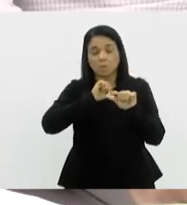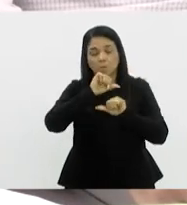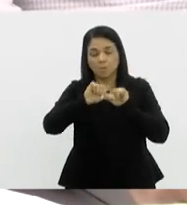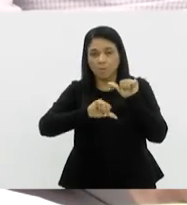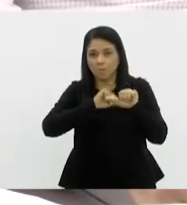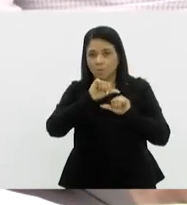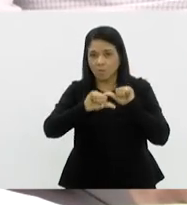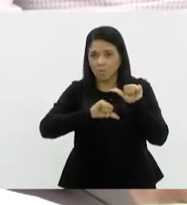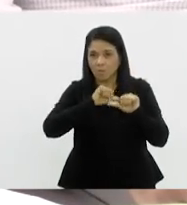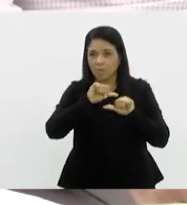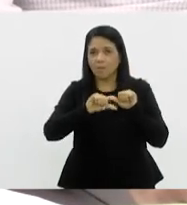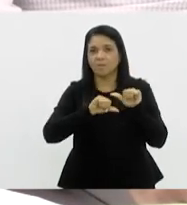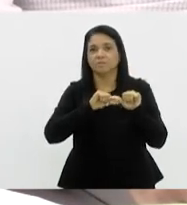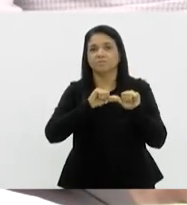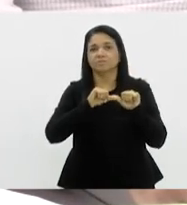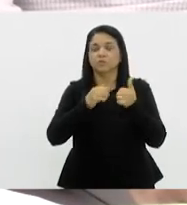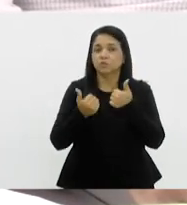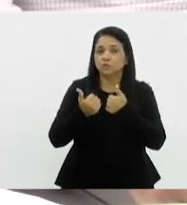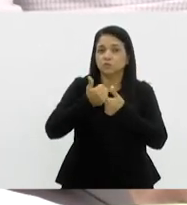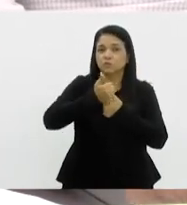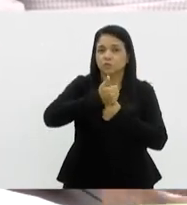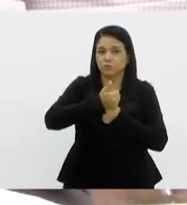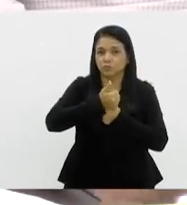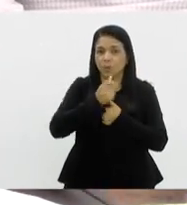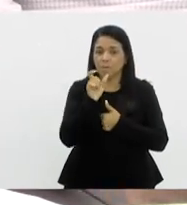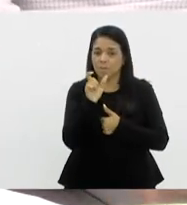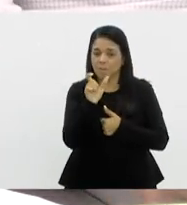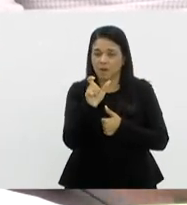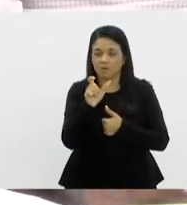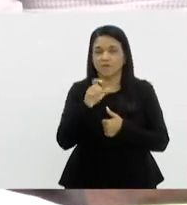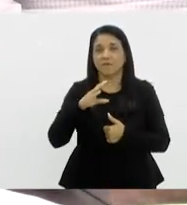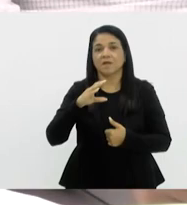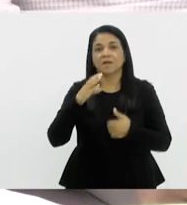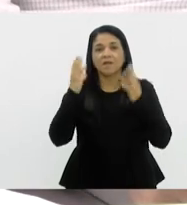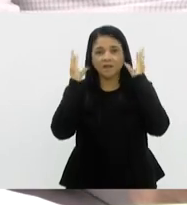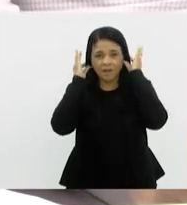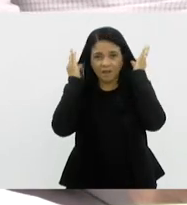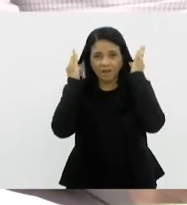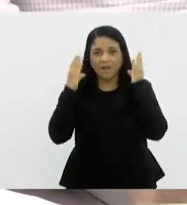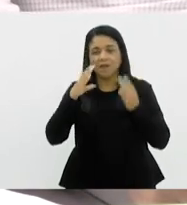modificativa, uma emenda de, substituindo cabelo maluco por cabelo criativo.